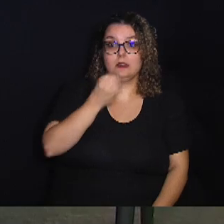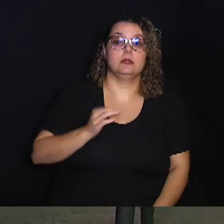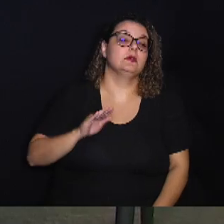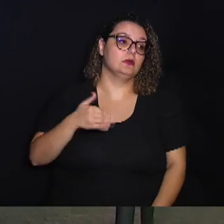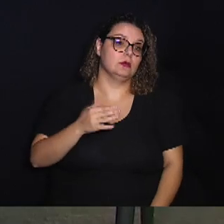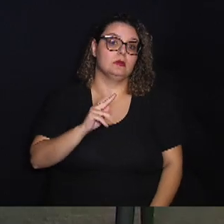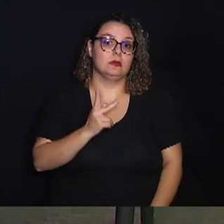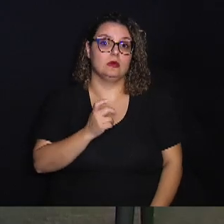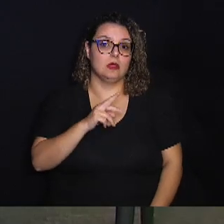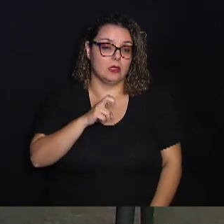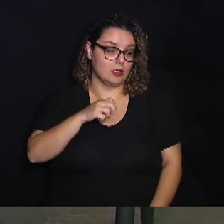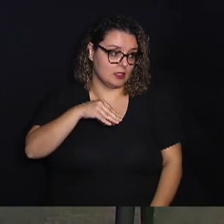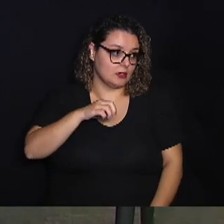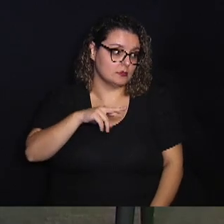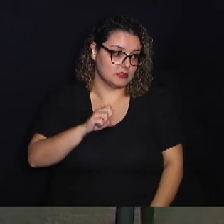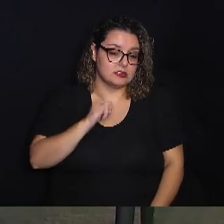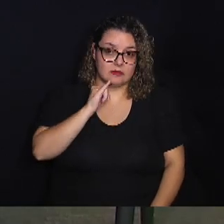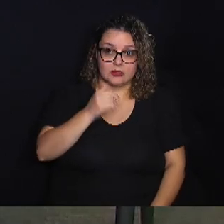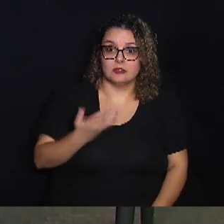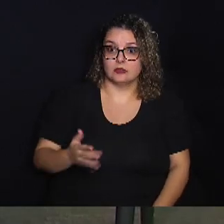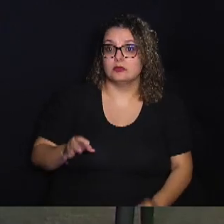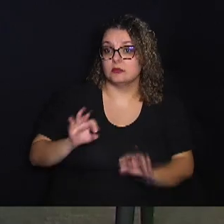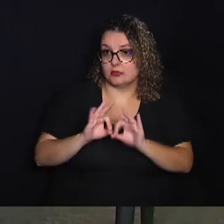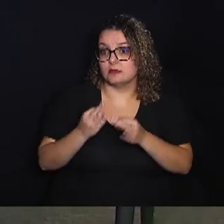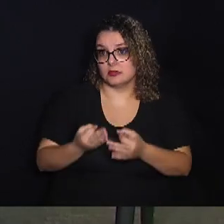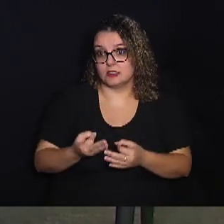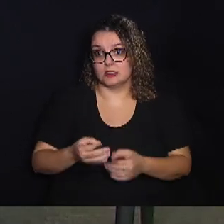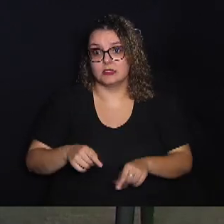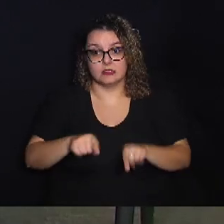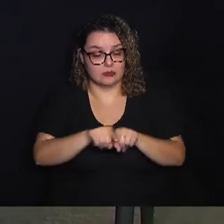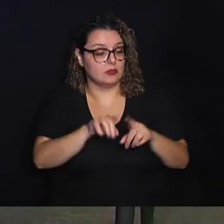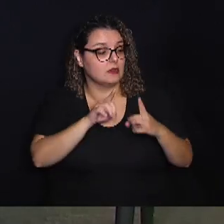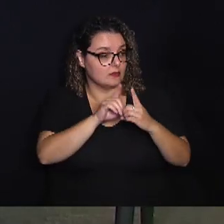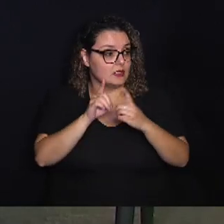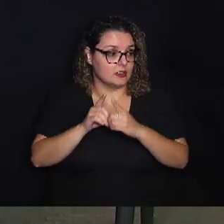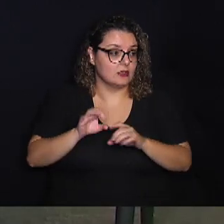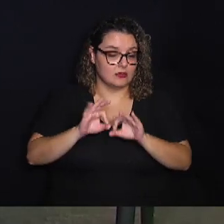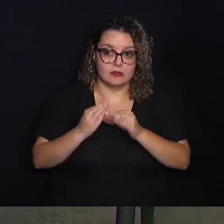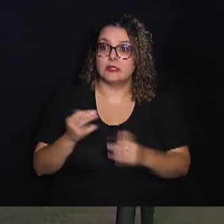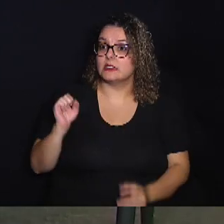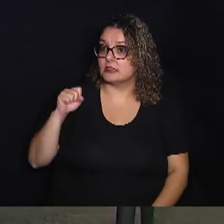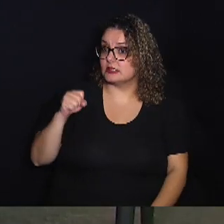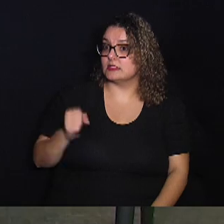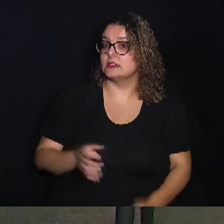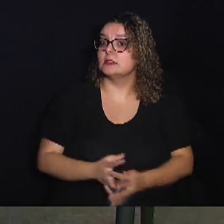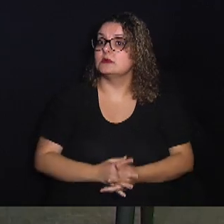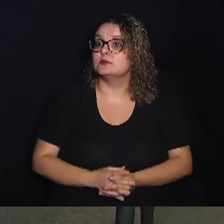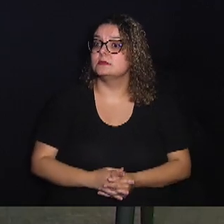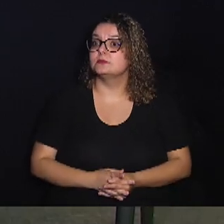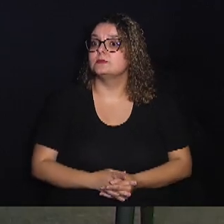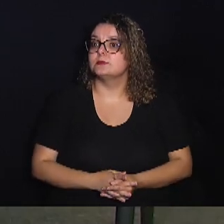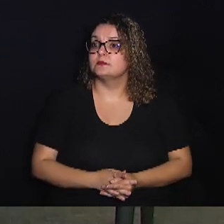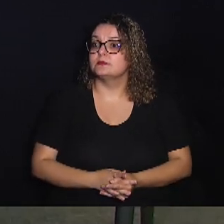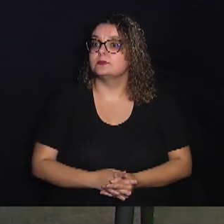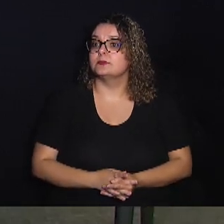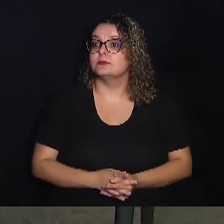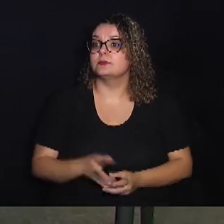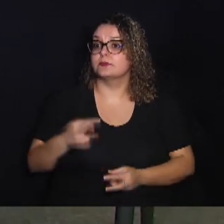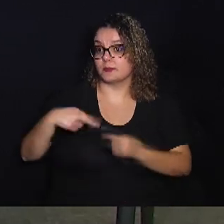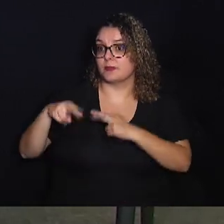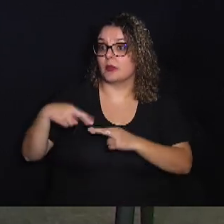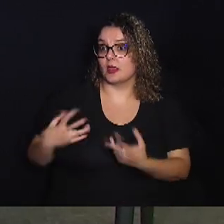o Hermes falou sobre a questão da família, a gente também aborda isso com as famílias, né? Sim, Sim, até essa questão de